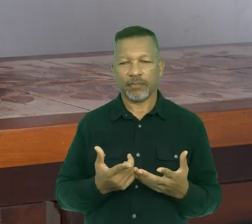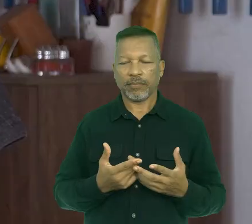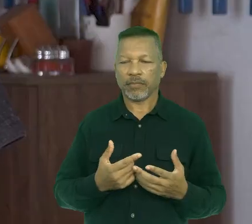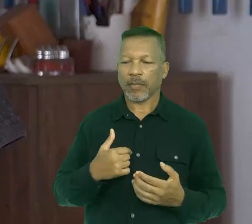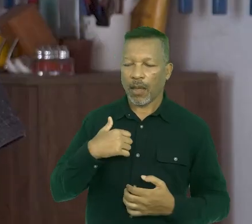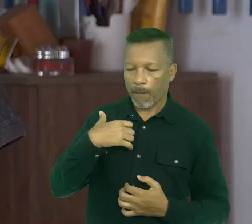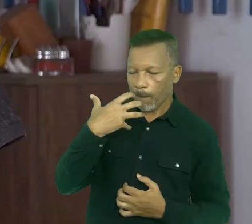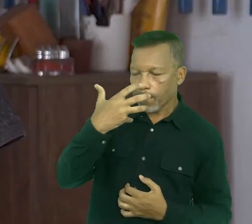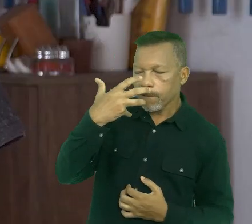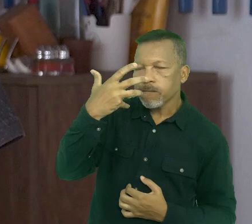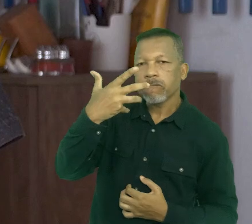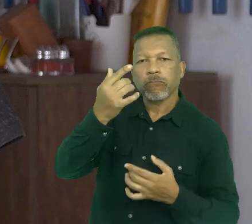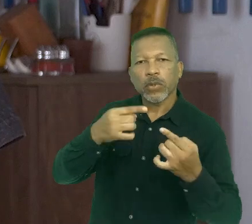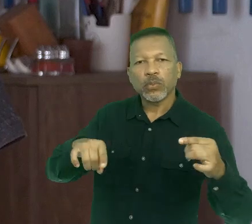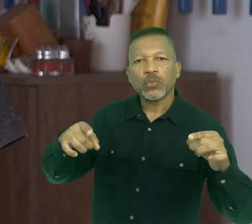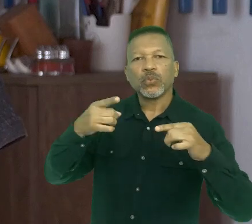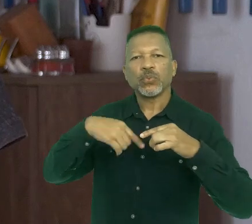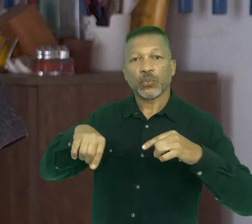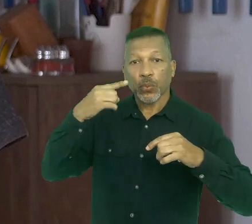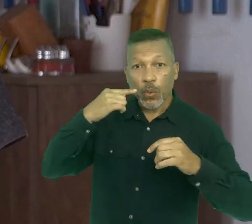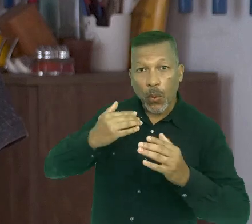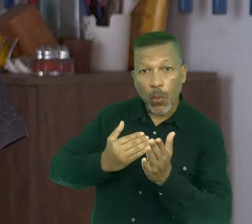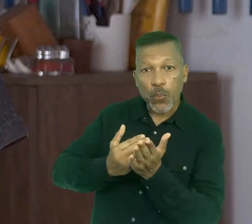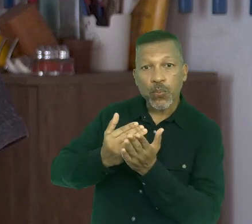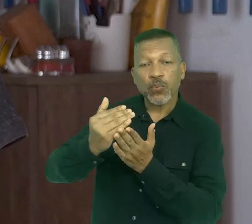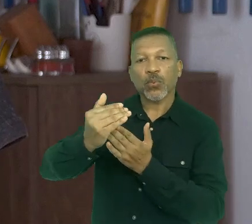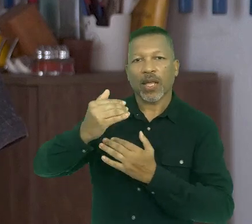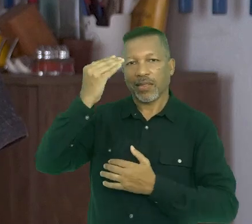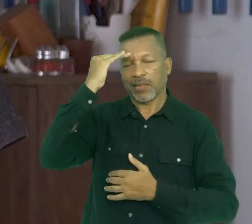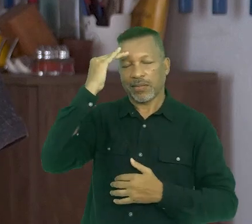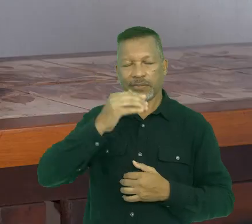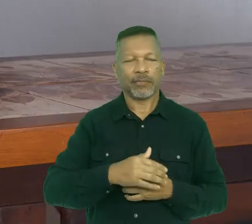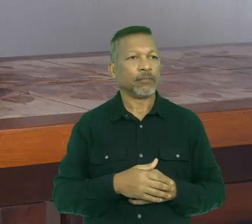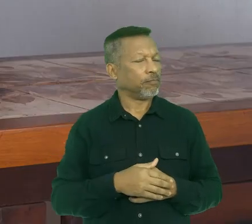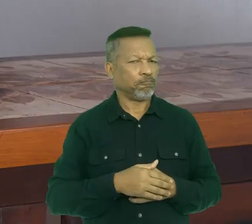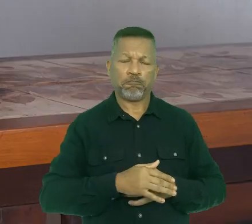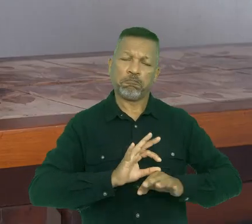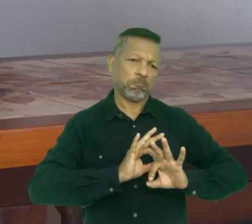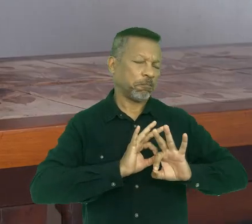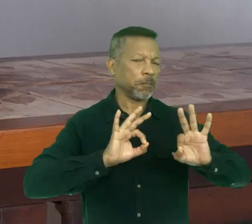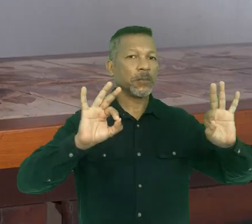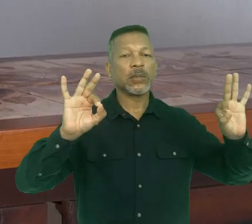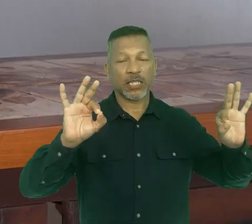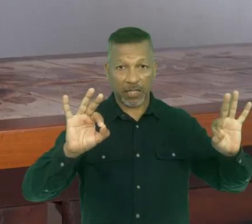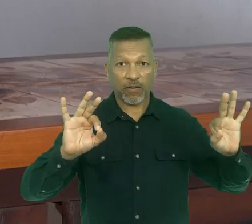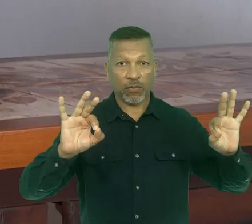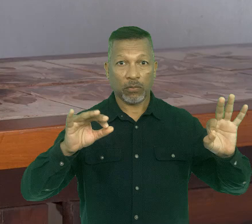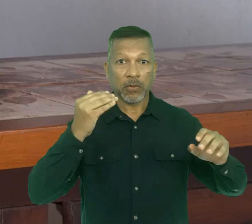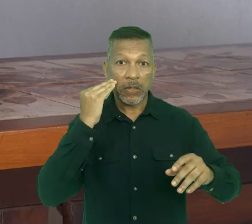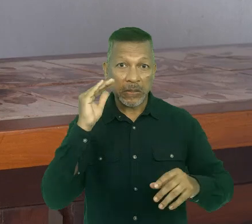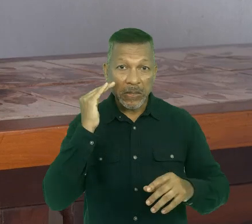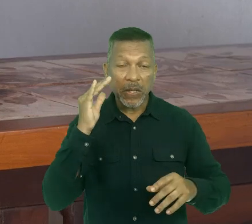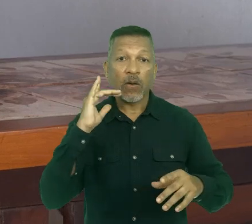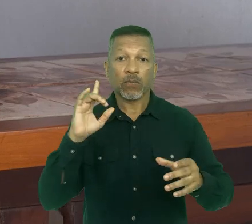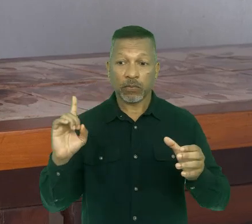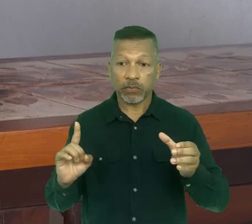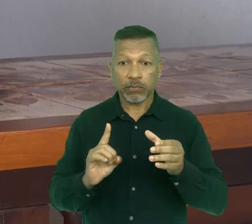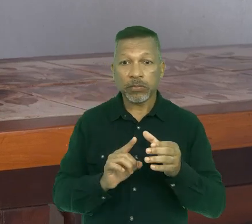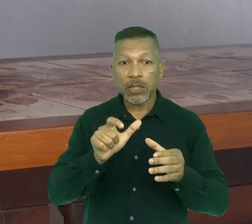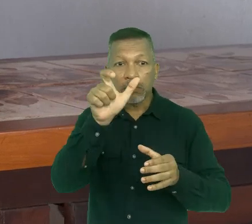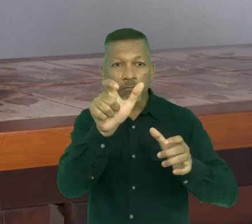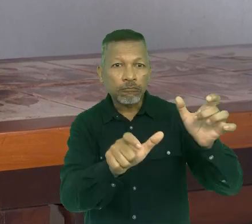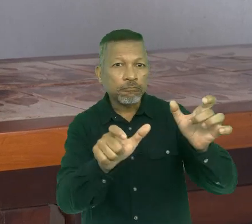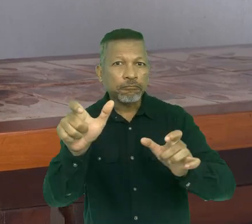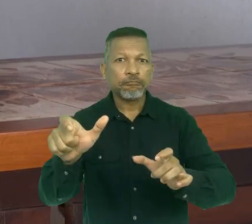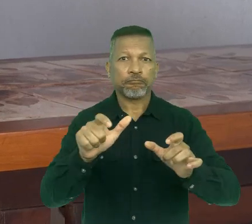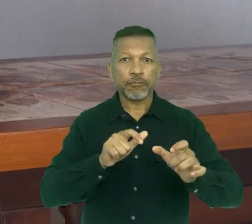nisso. Paixão musical que transcende a compreensão. É incrível, sacou? É incrível fazer parte de coisas que esses caras